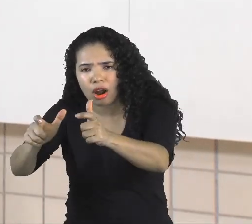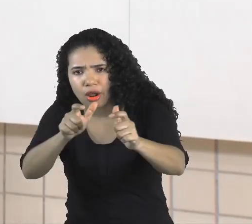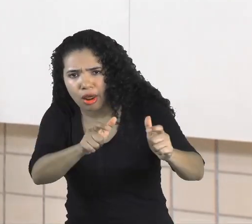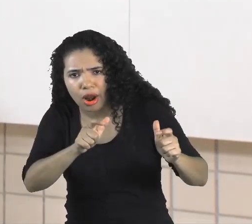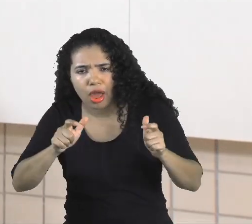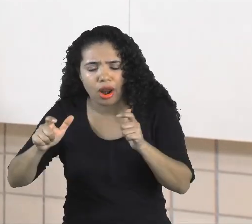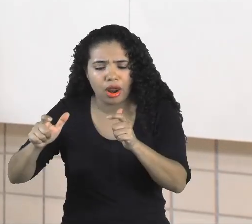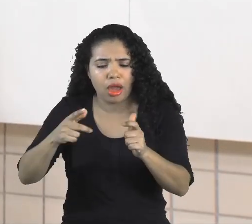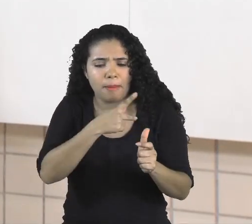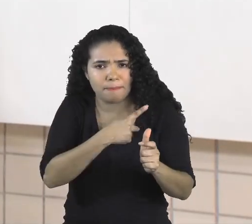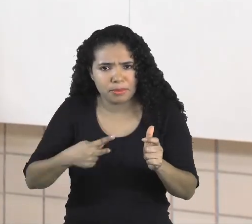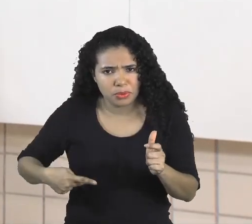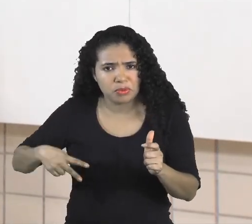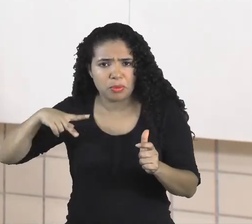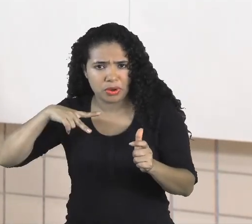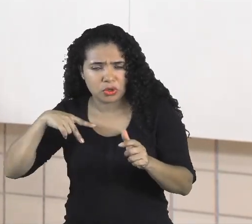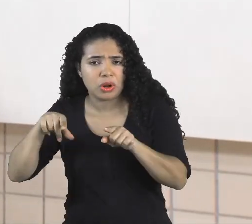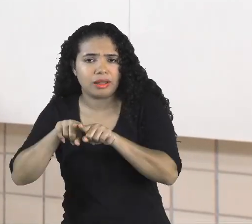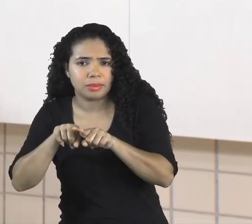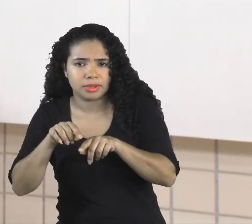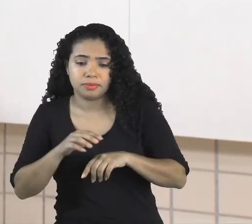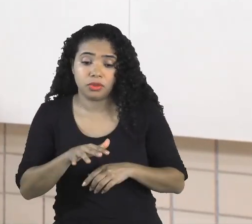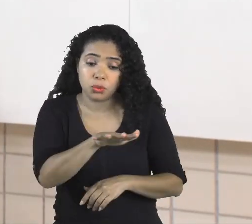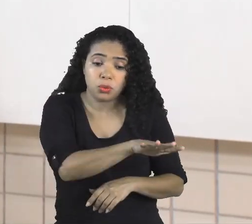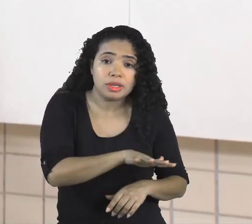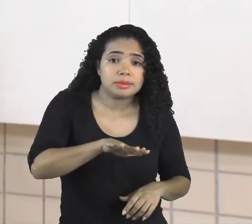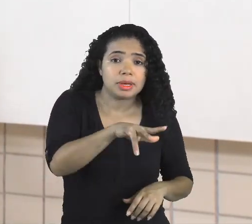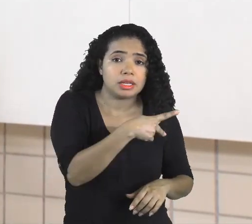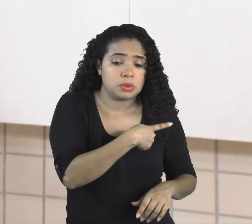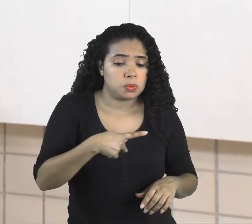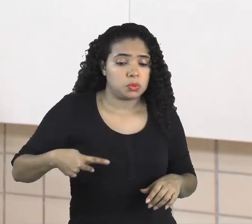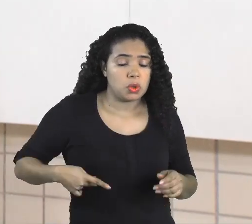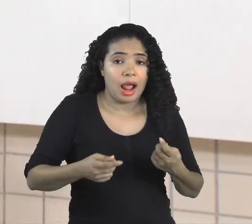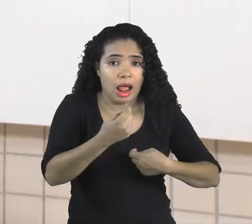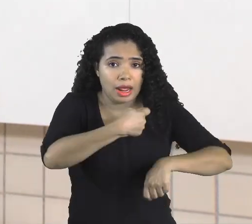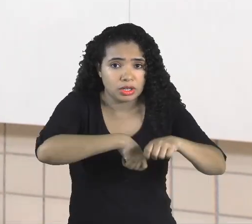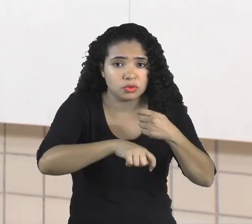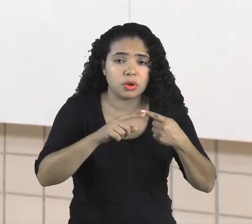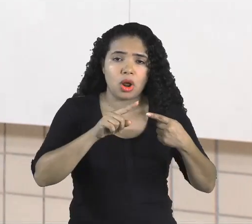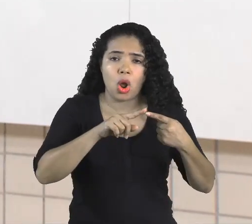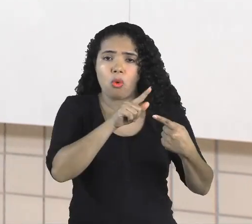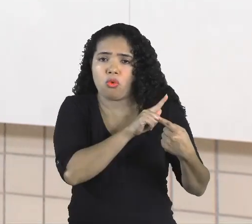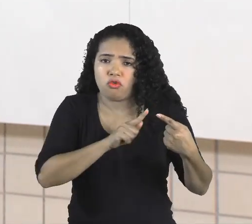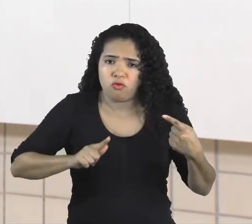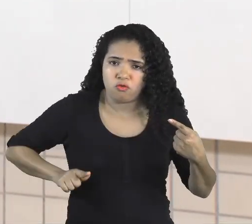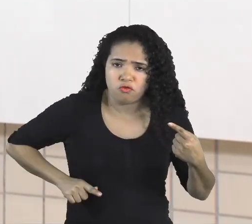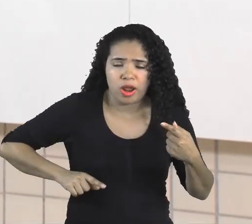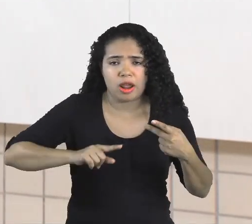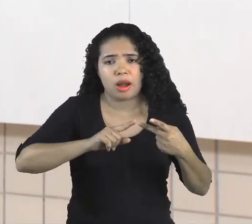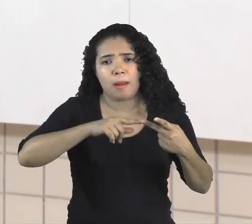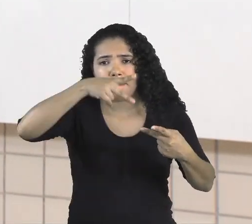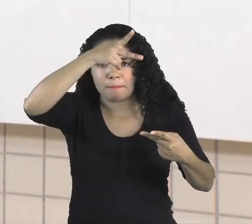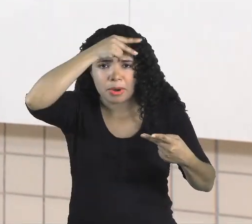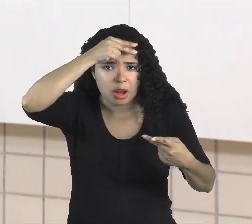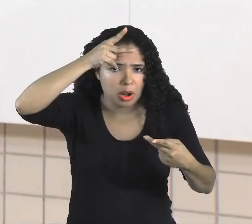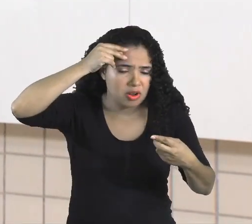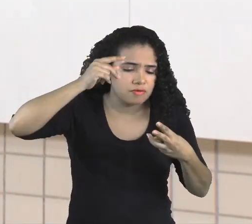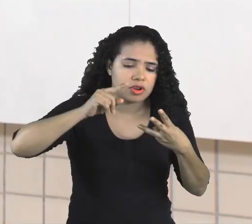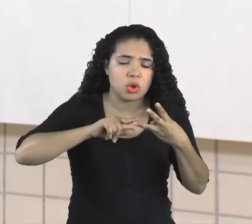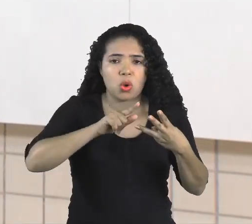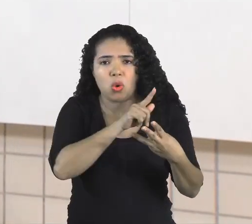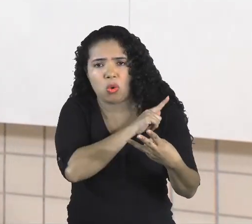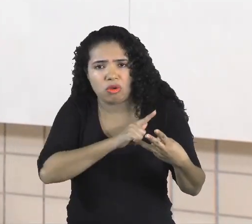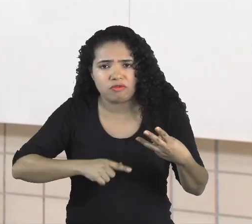bem. Espaços públicos são lugares administrados pelo governo, pela prefeitura, pelo governo estadual